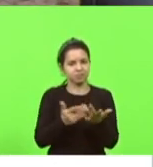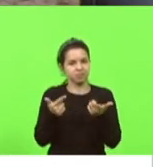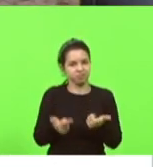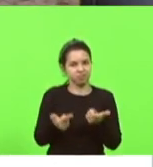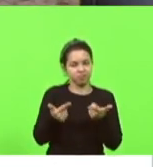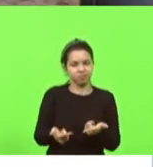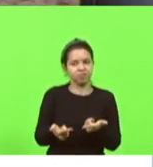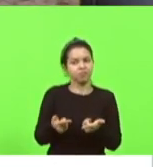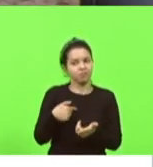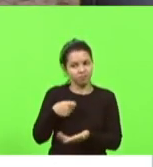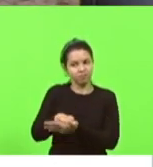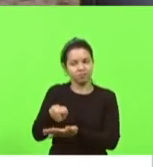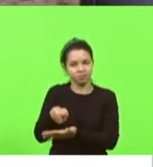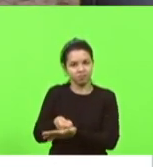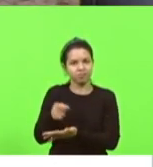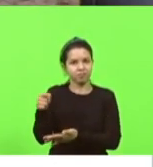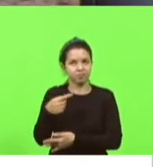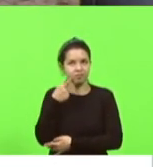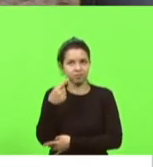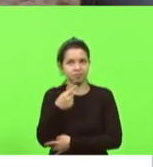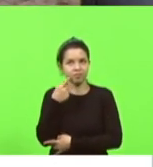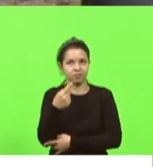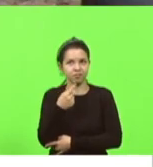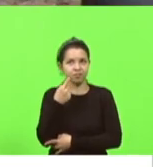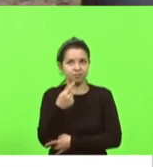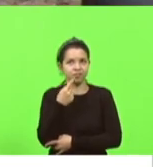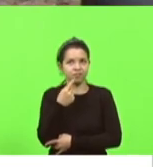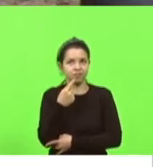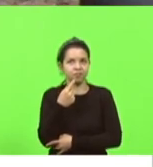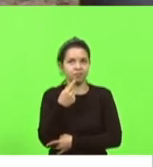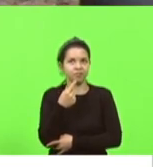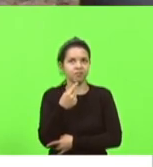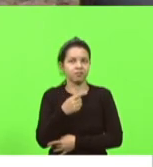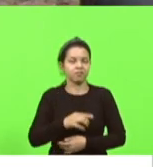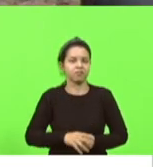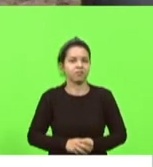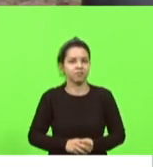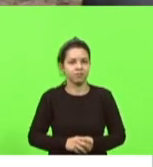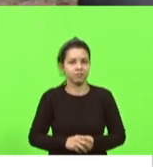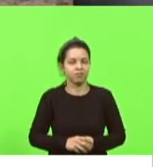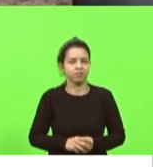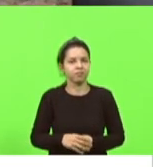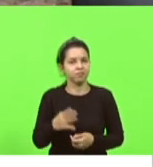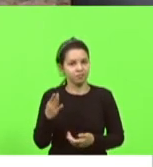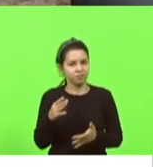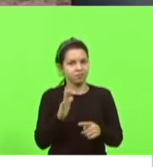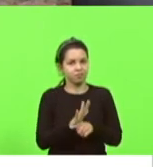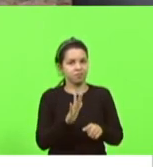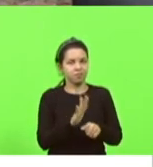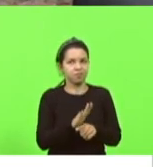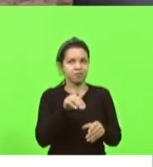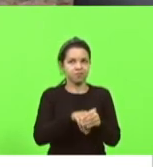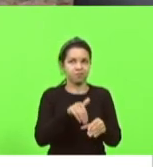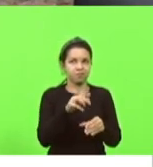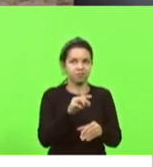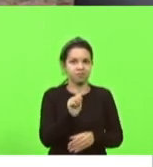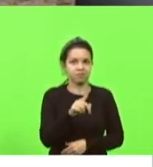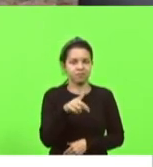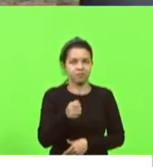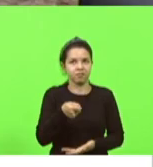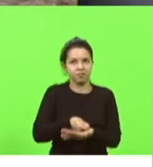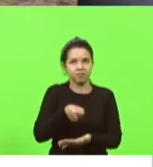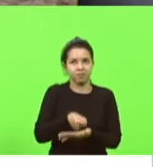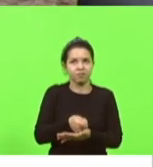favor, como, por exemplo, votou aqui a favor do projeto da deputada Ada, que obrigava o